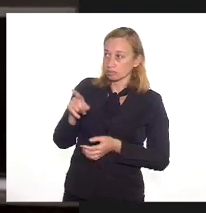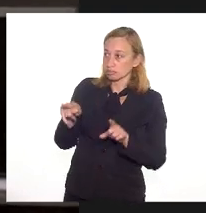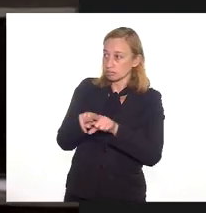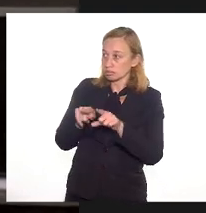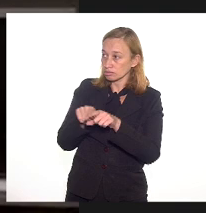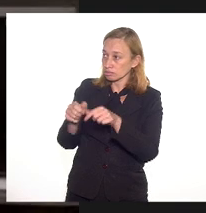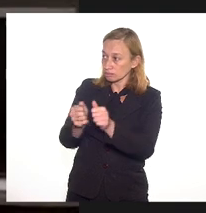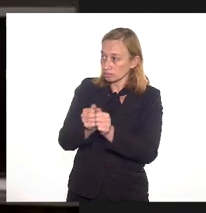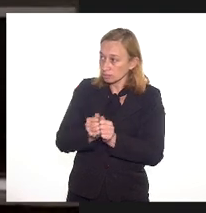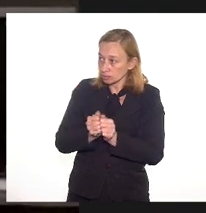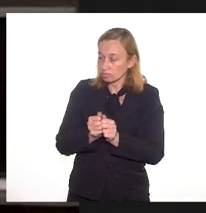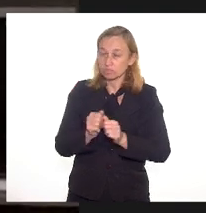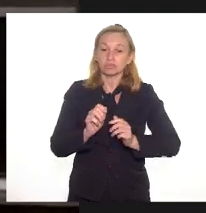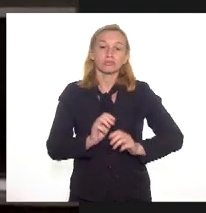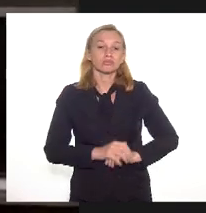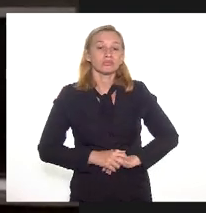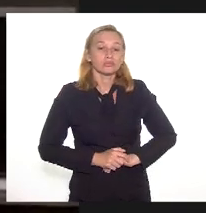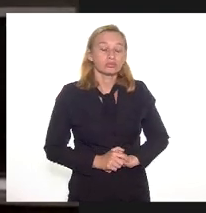participou dessa reunião,